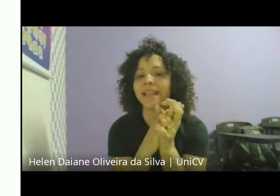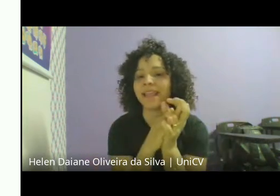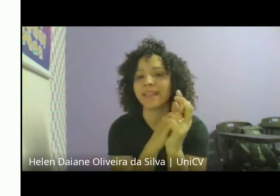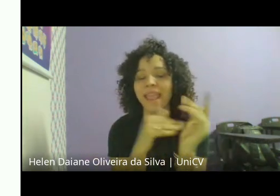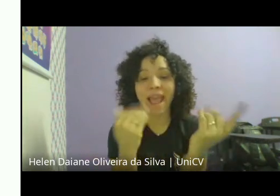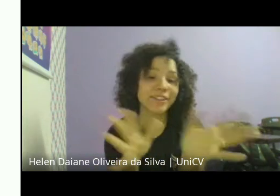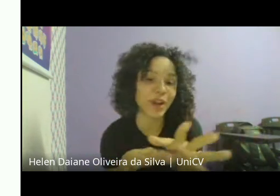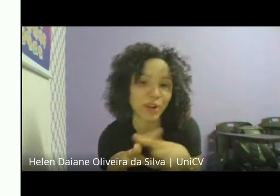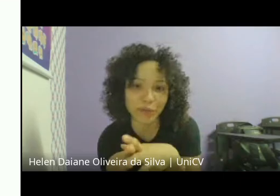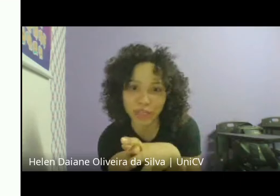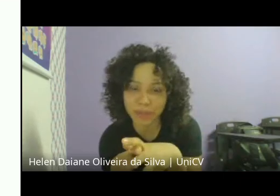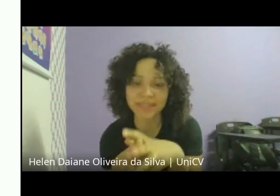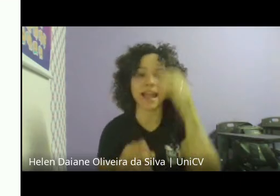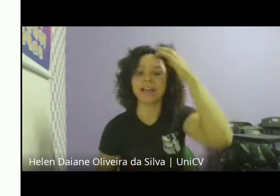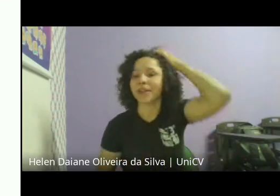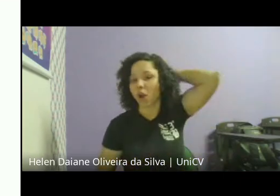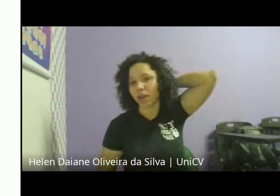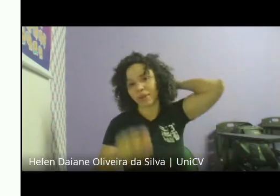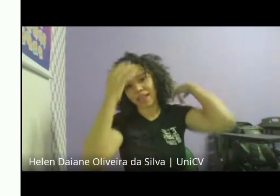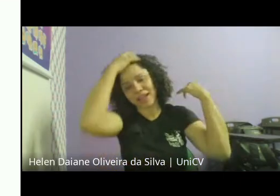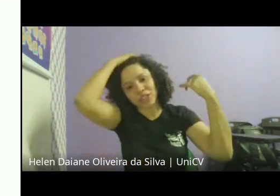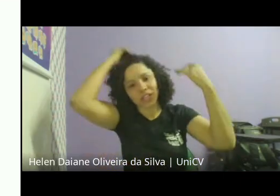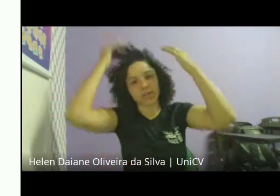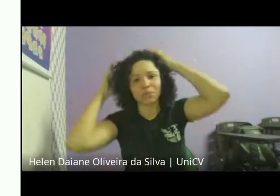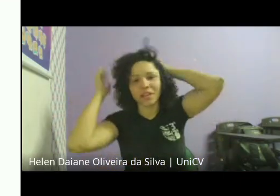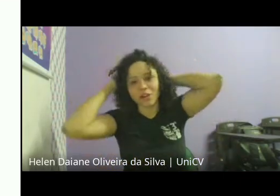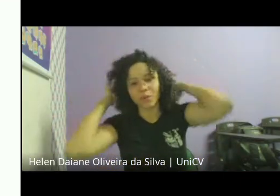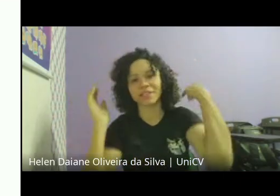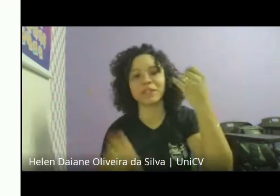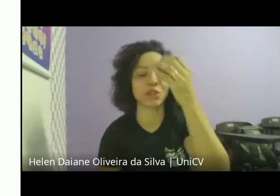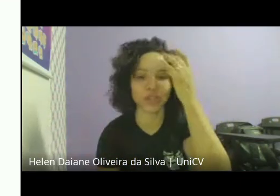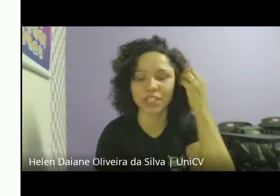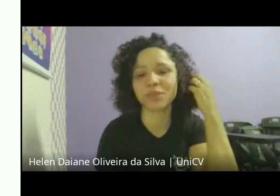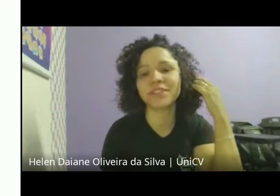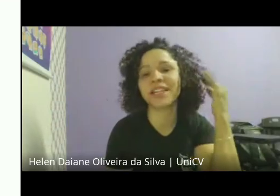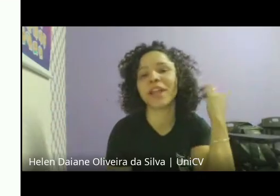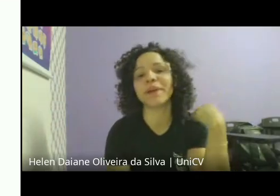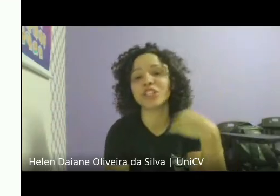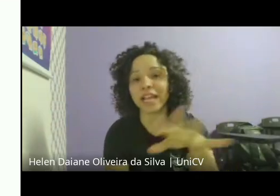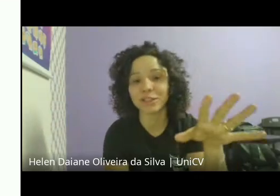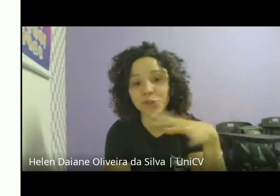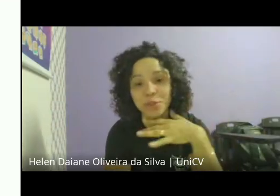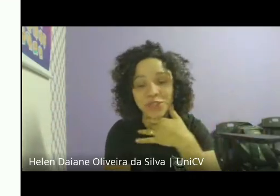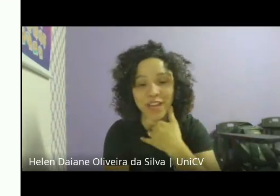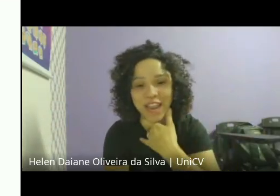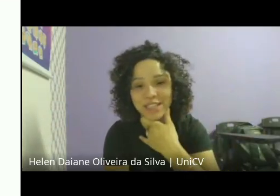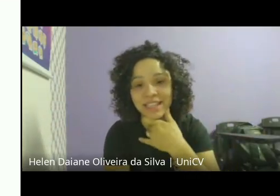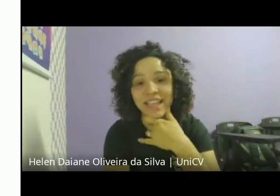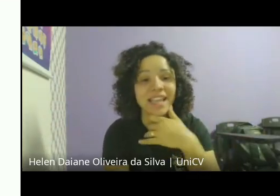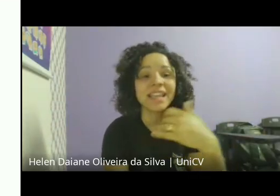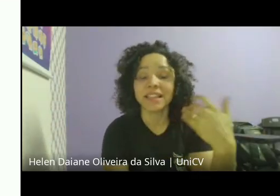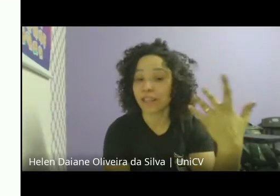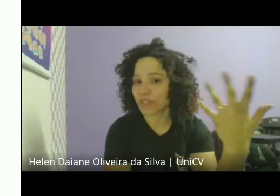desenhos, teatro, que agora não chama mais teatro, é roleplay, né, gente? Então, umas metodologias estão sendo repaginadas com nomes